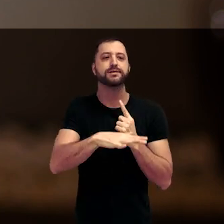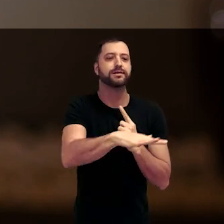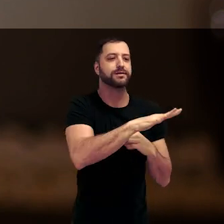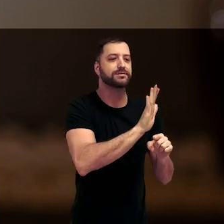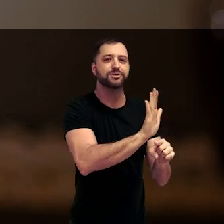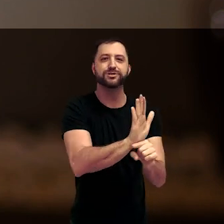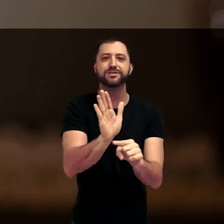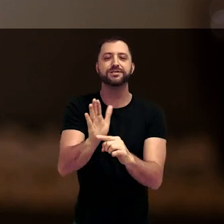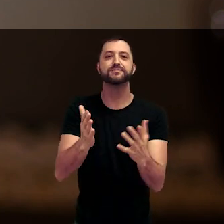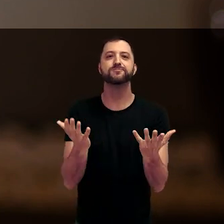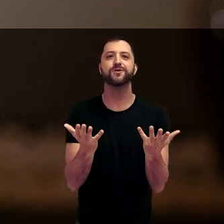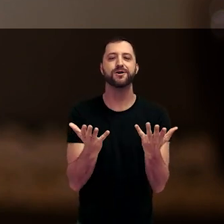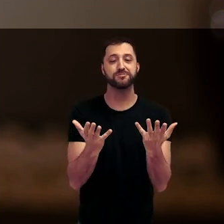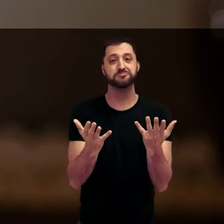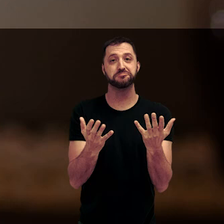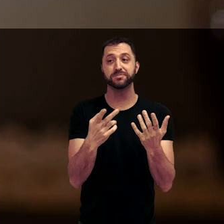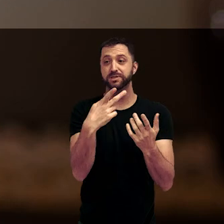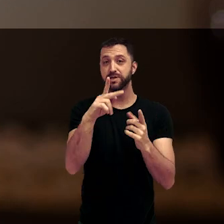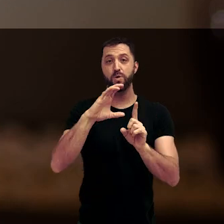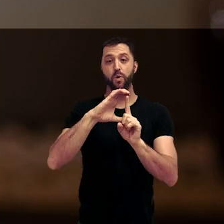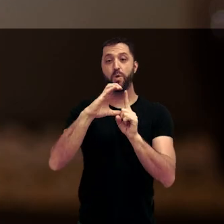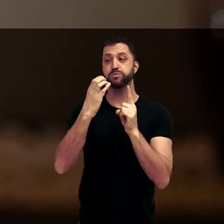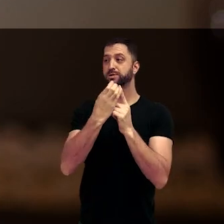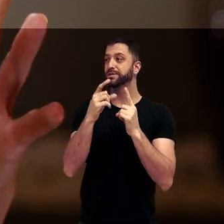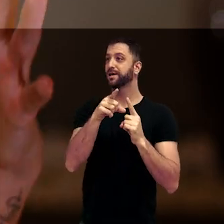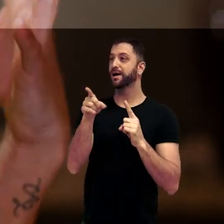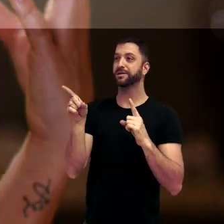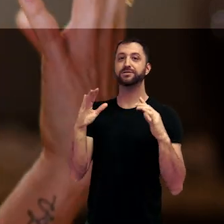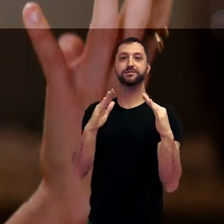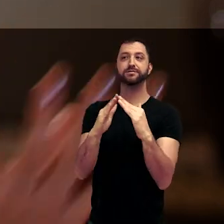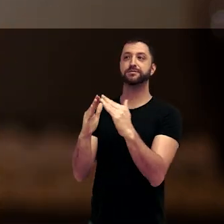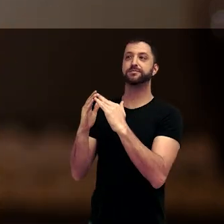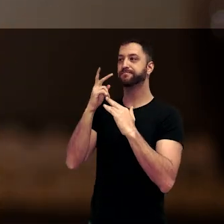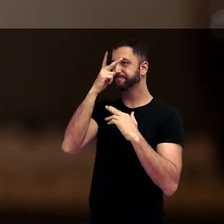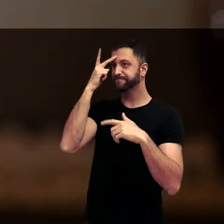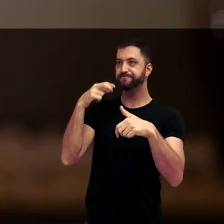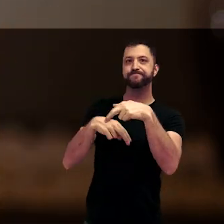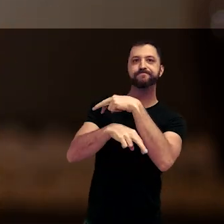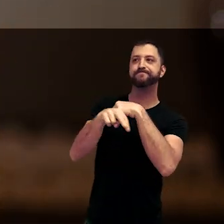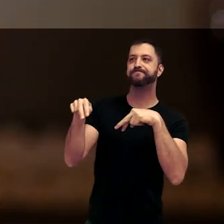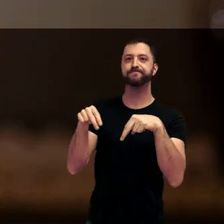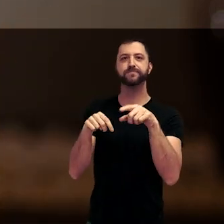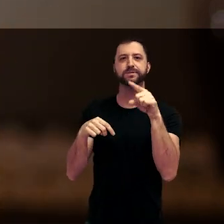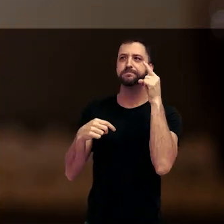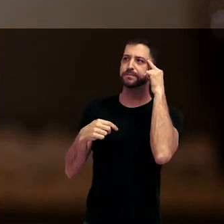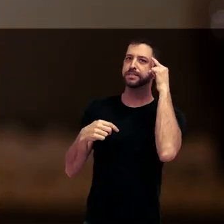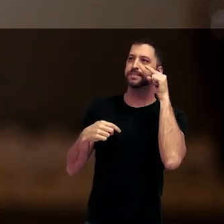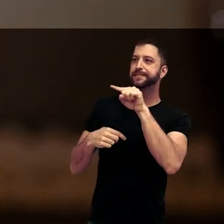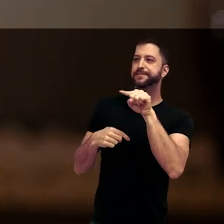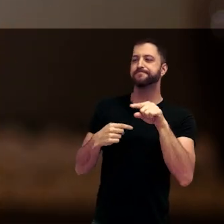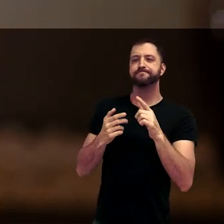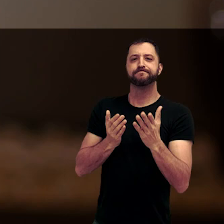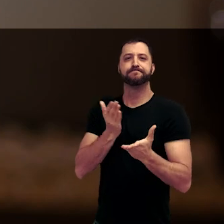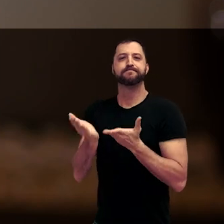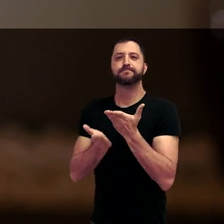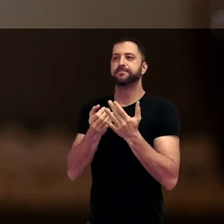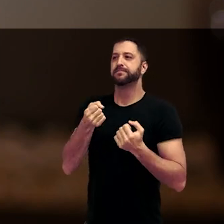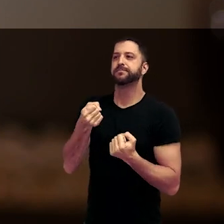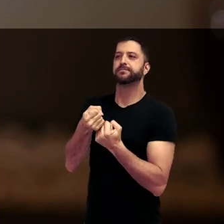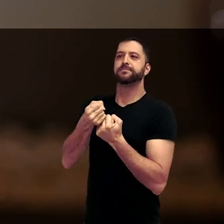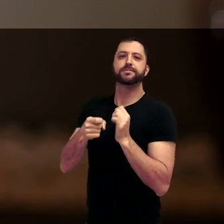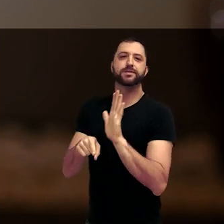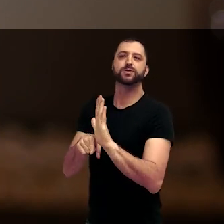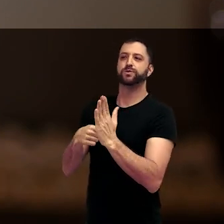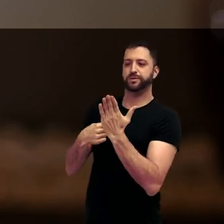como responsabilidade social e humana, é olhar a sua comunidade do entorno. Estar preocupada com as